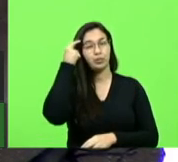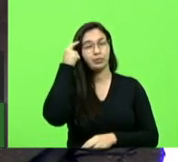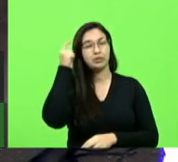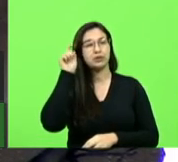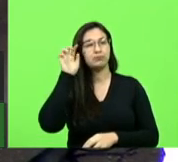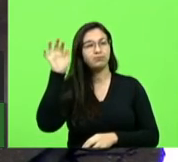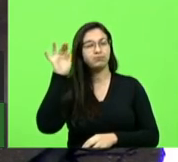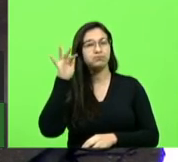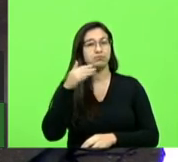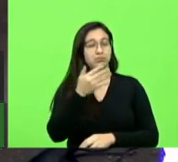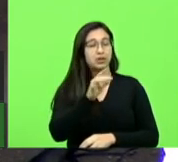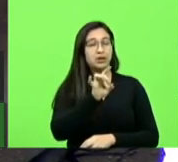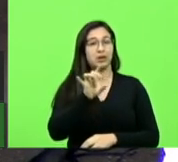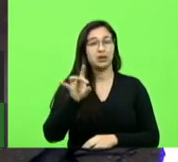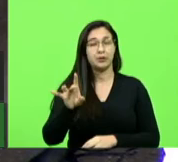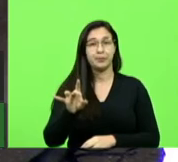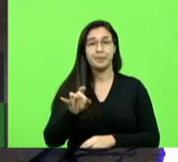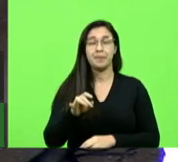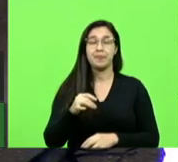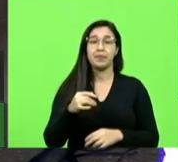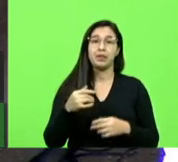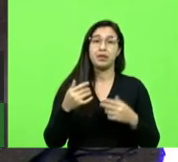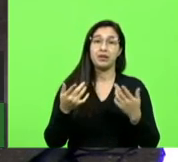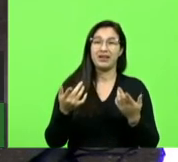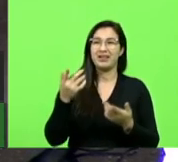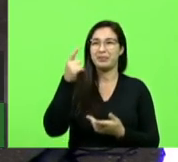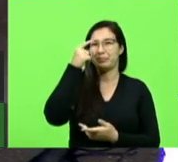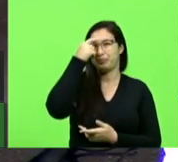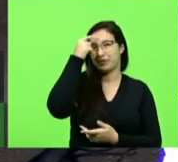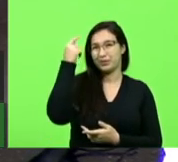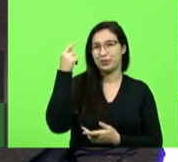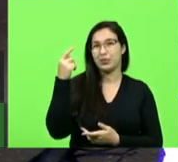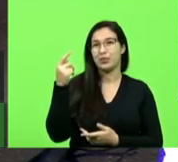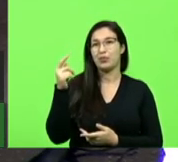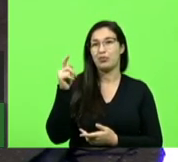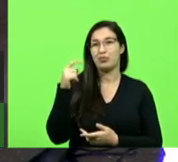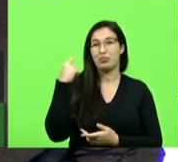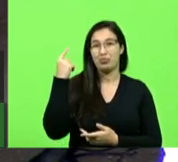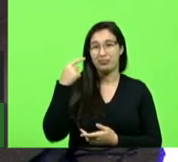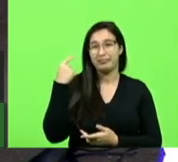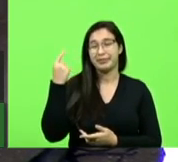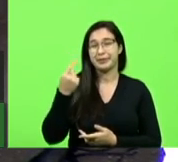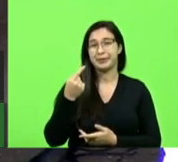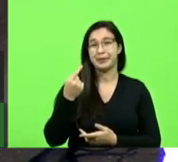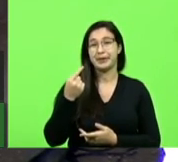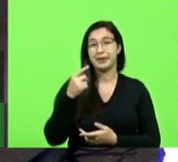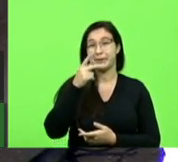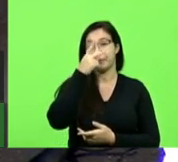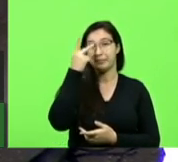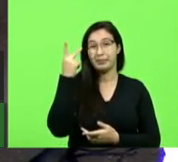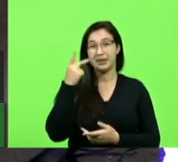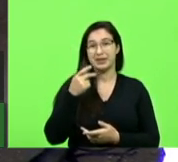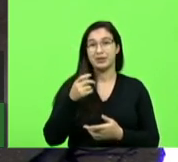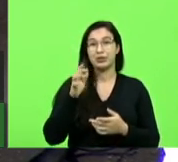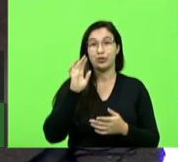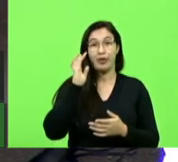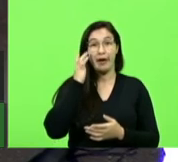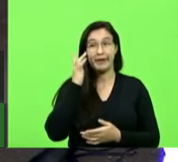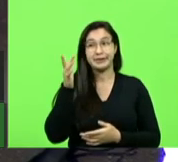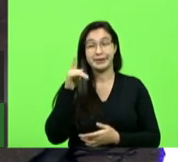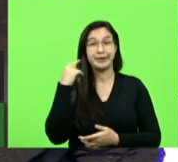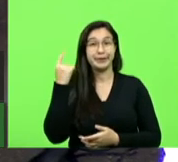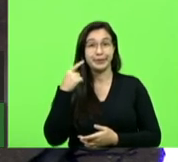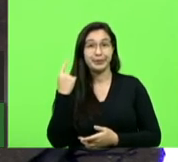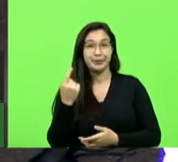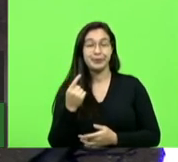vitimado naquele dia, mesmo que seja por um louco. Né? Embora as pessoas ainda insistam nessa tecla, acredito, respeito, mas também